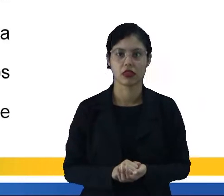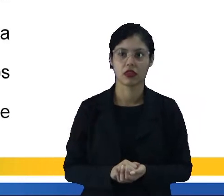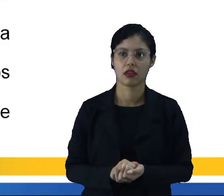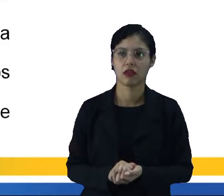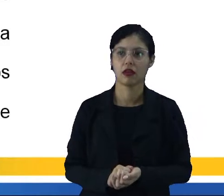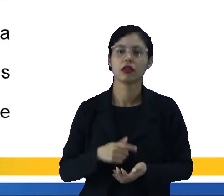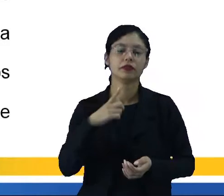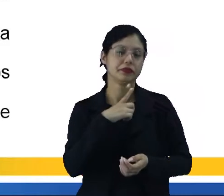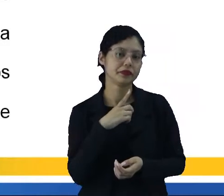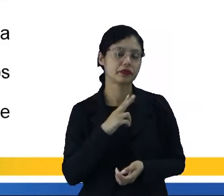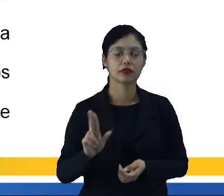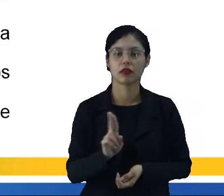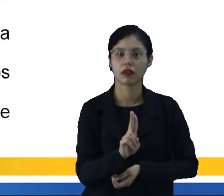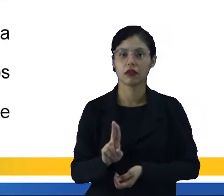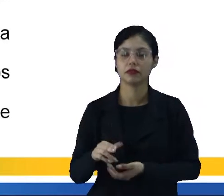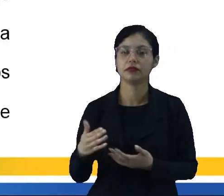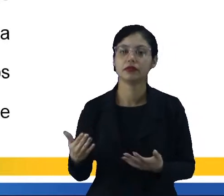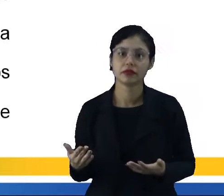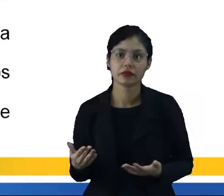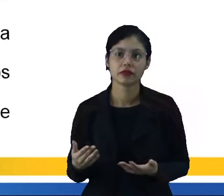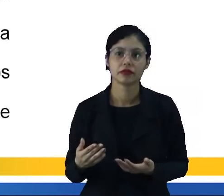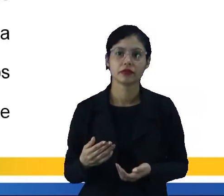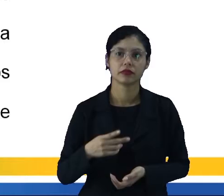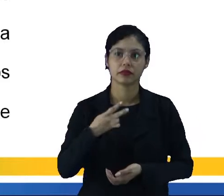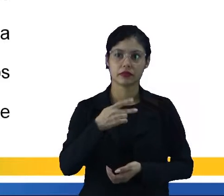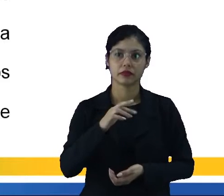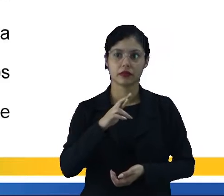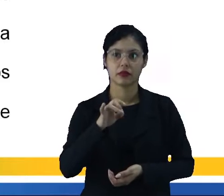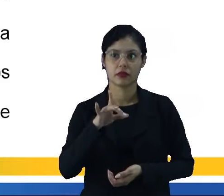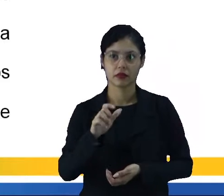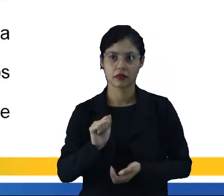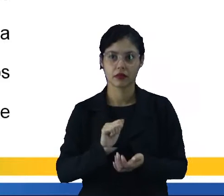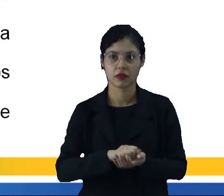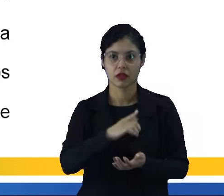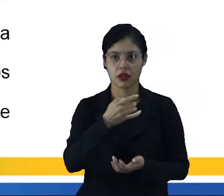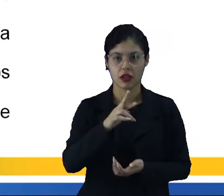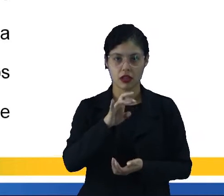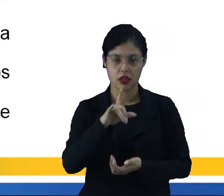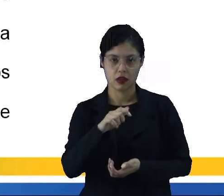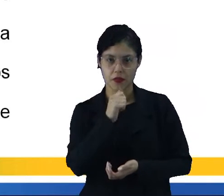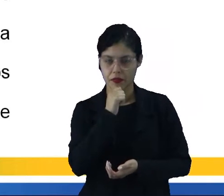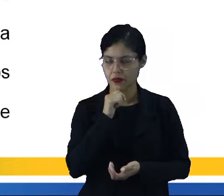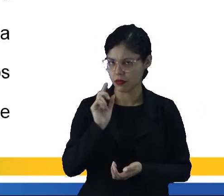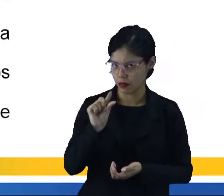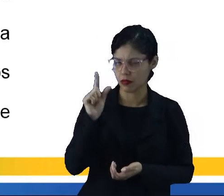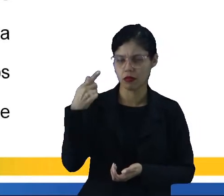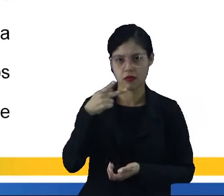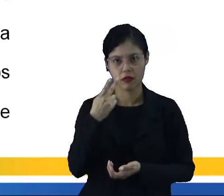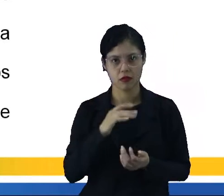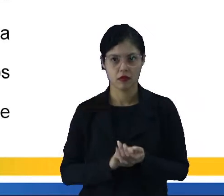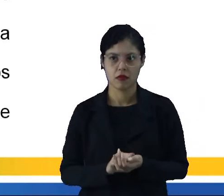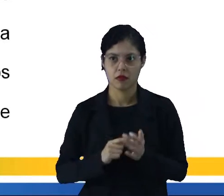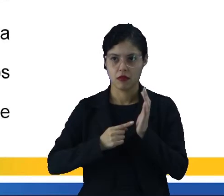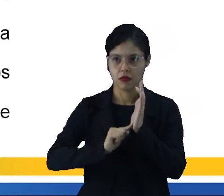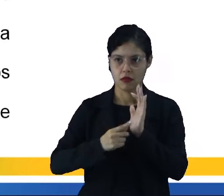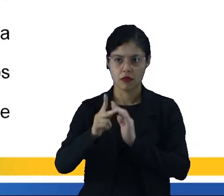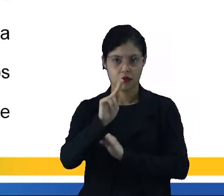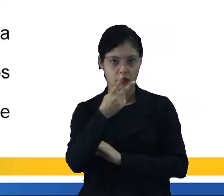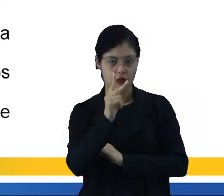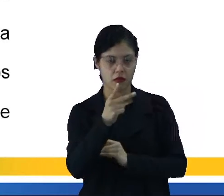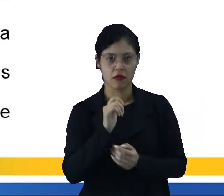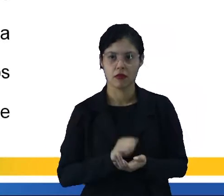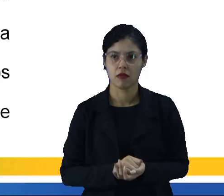Então a gente vai chamar essa pirâmide tá de pirâmide hexagonal daqui a pouco a gente vai falar sobre isso o vértice é o ponto H